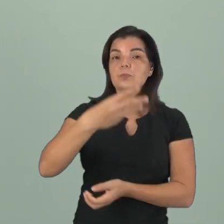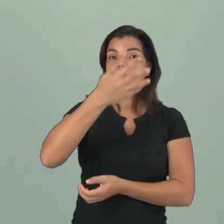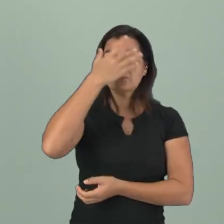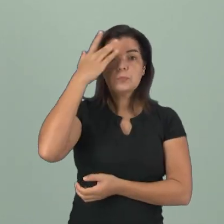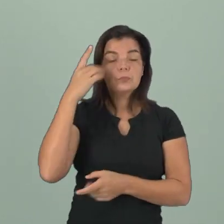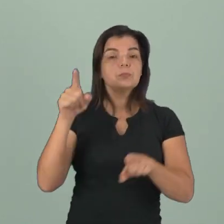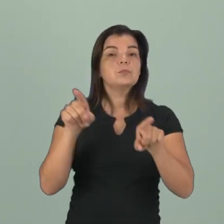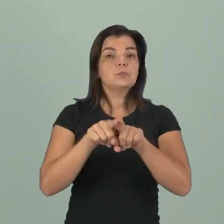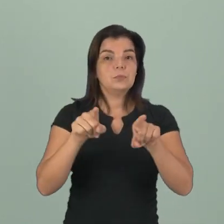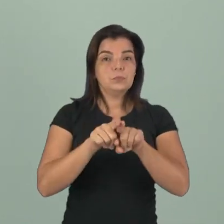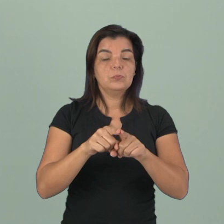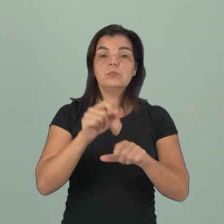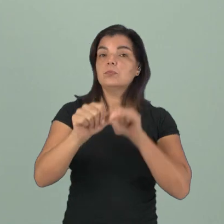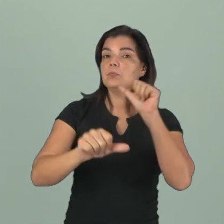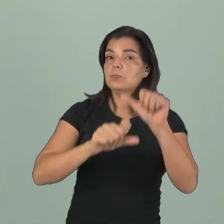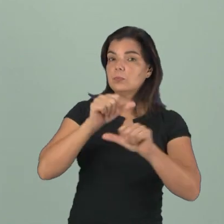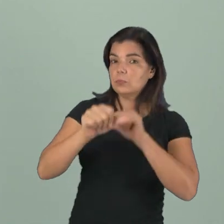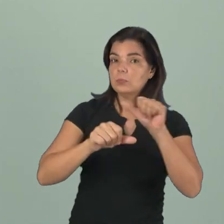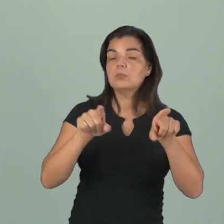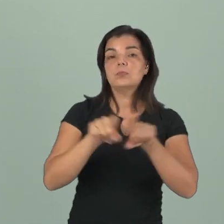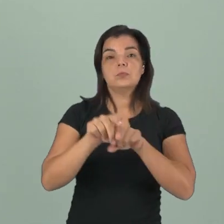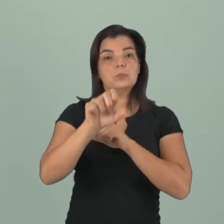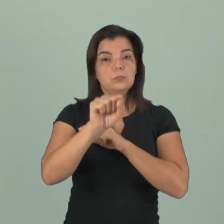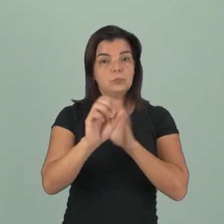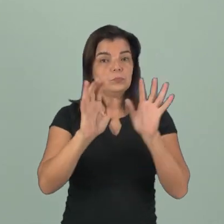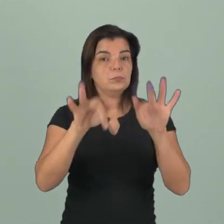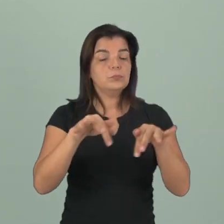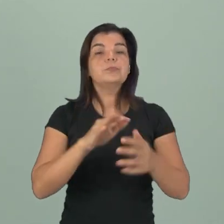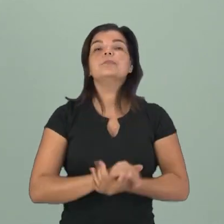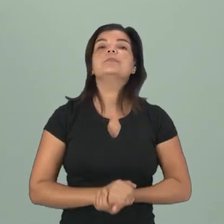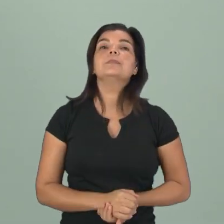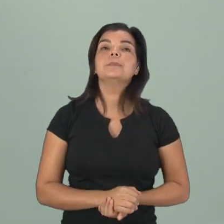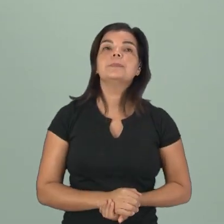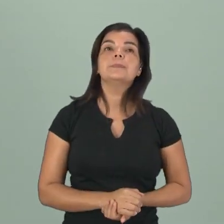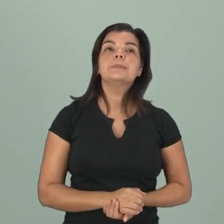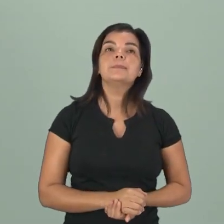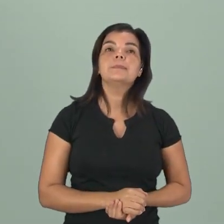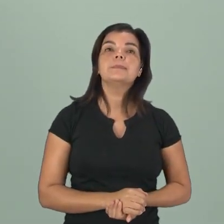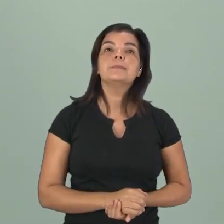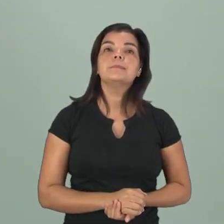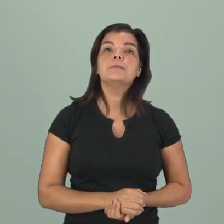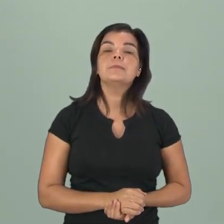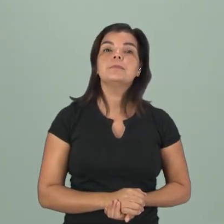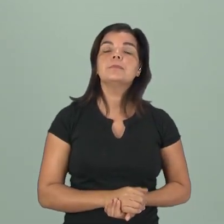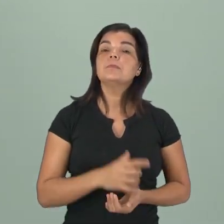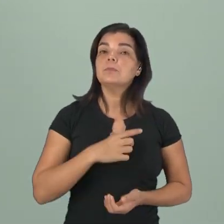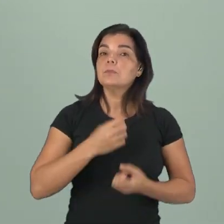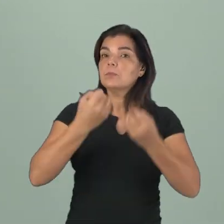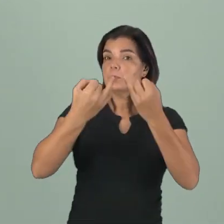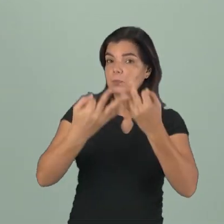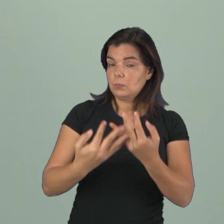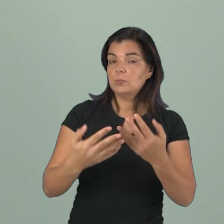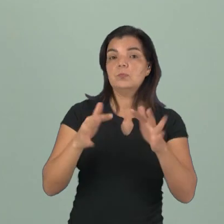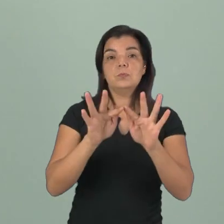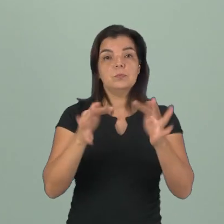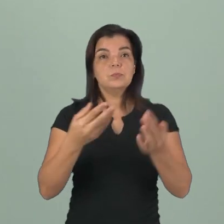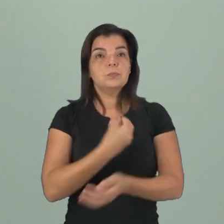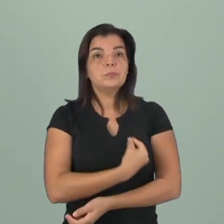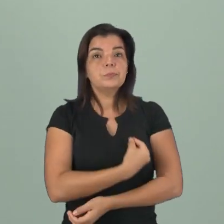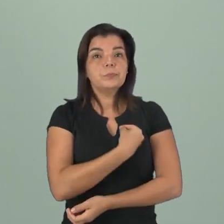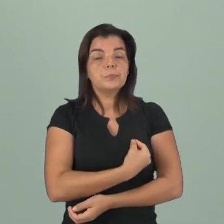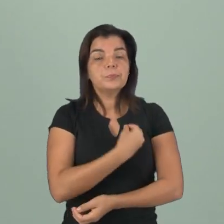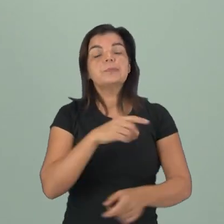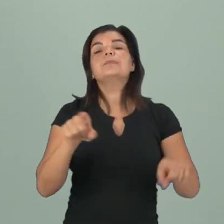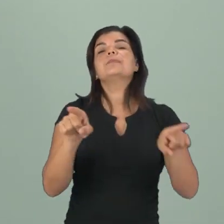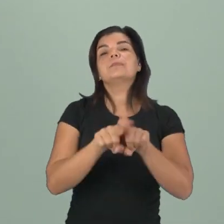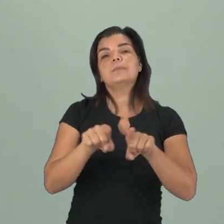pessoa, a gente tem que fazer aquela alteraçãozinha que é colocar um S no final. Muito bem. Quando a gente fala de presente simples, a